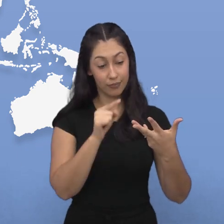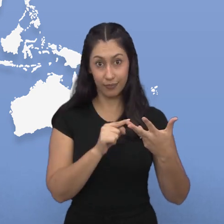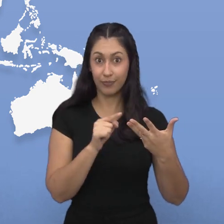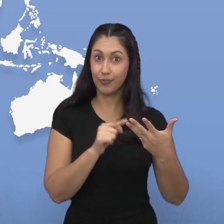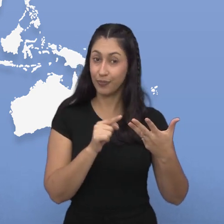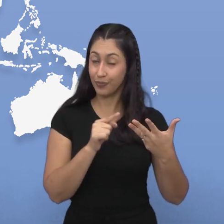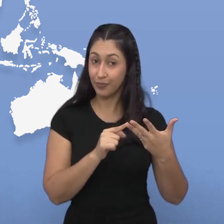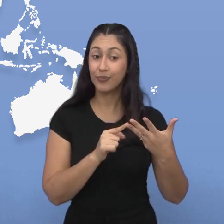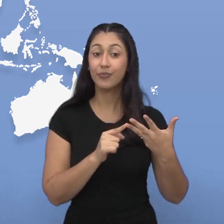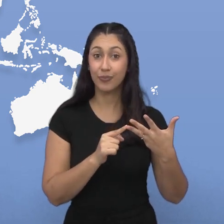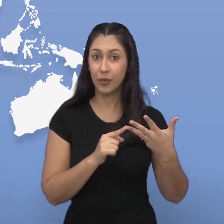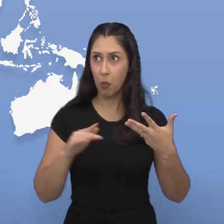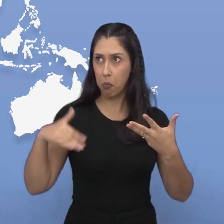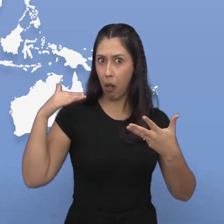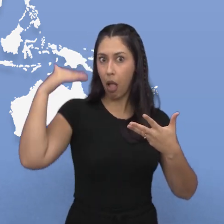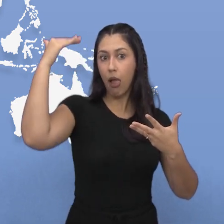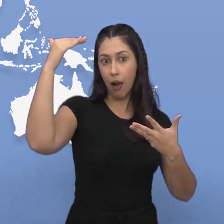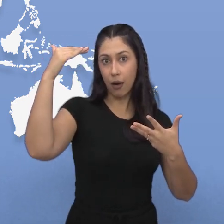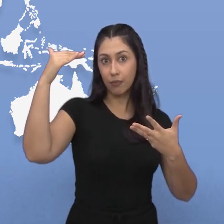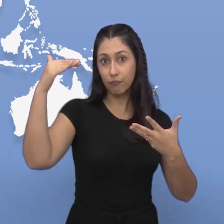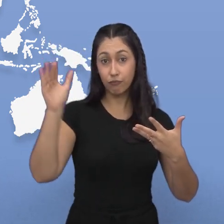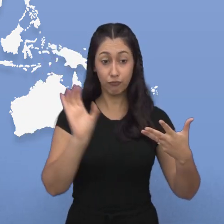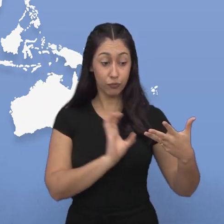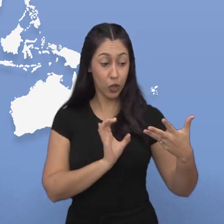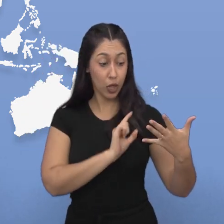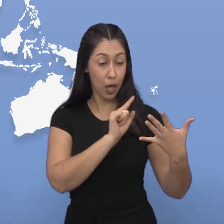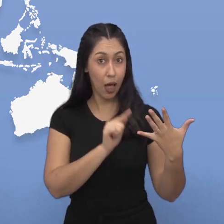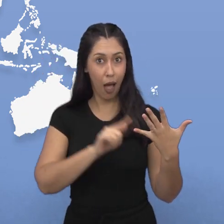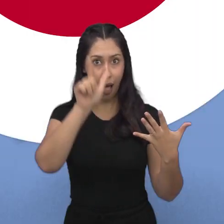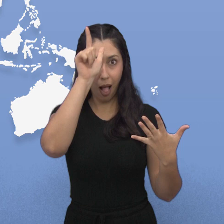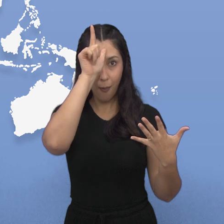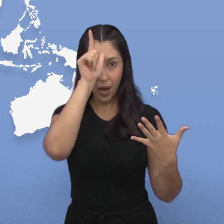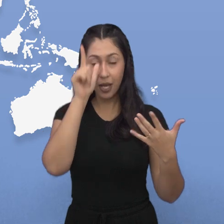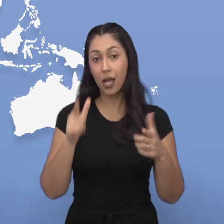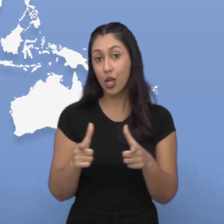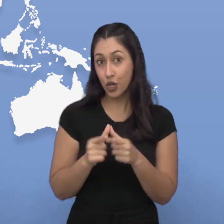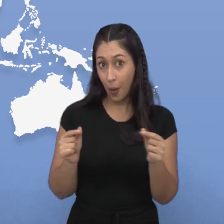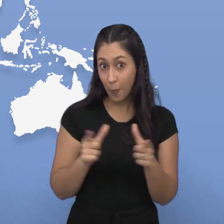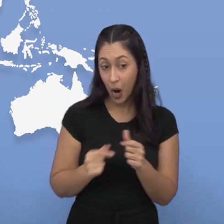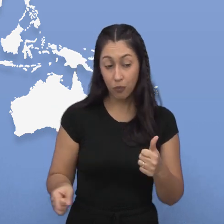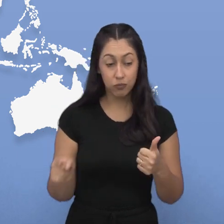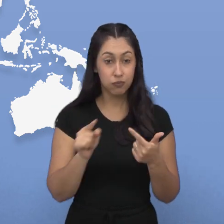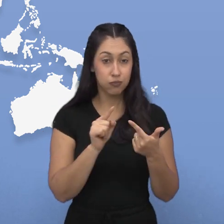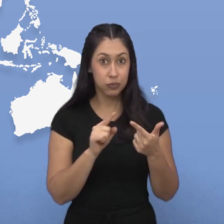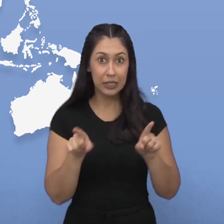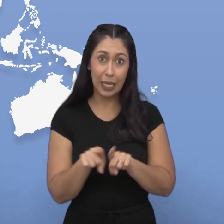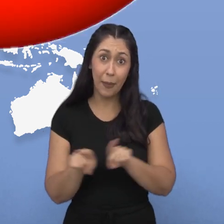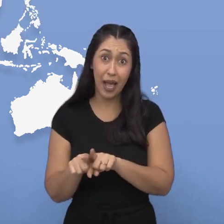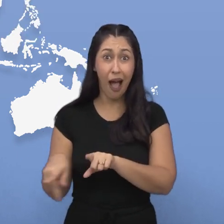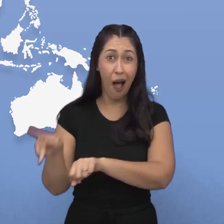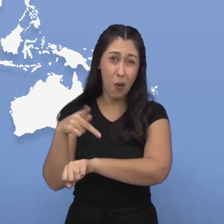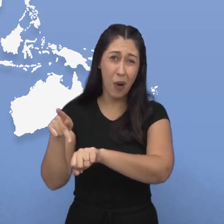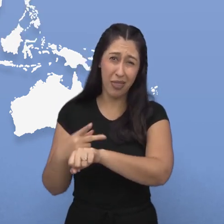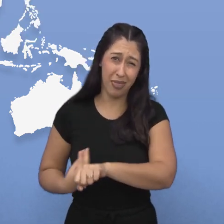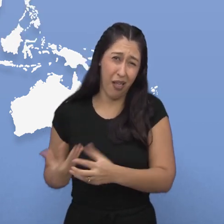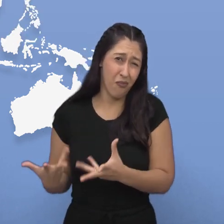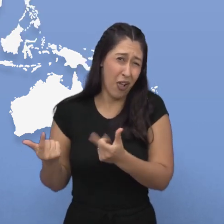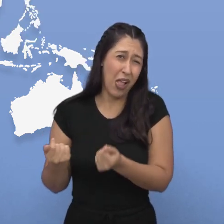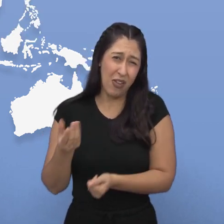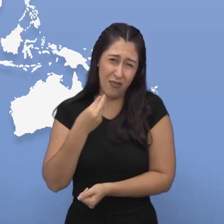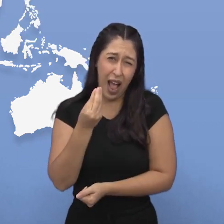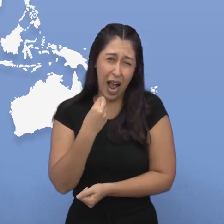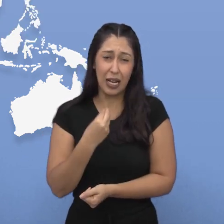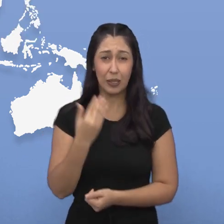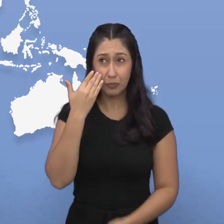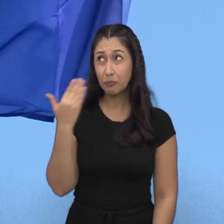como membros nações desenvolvidas, como Canadá, Alemanha e Japão, e países emergentes, como Rússia, Índia